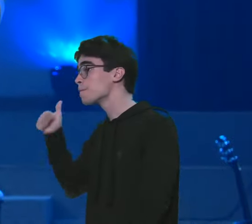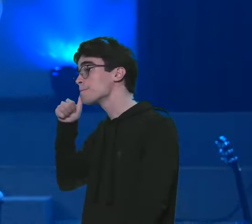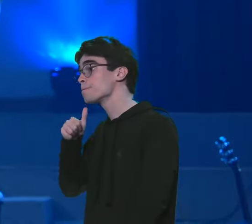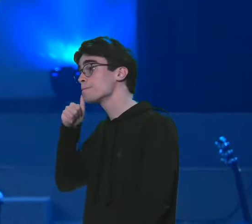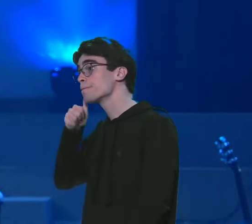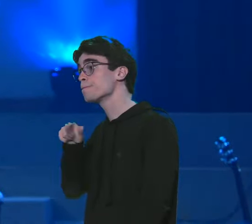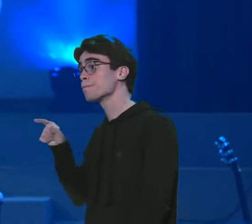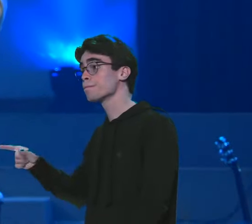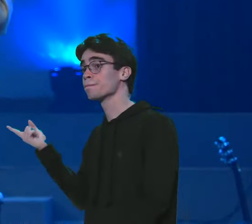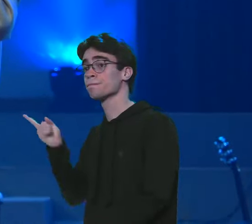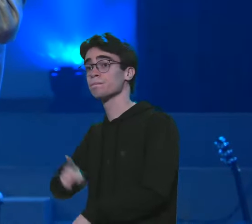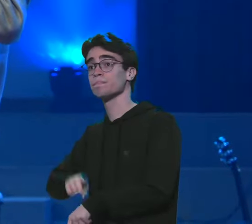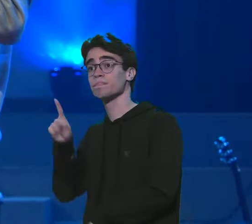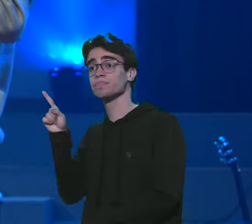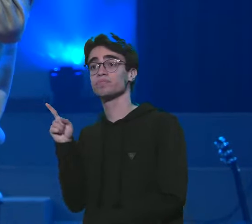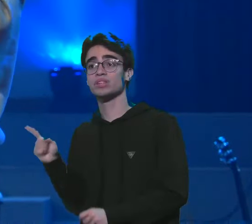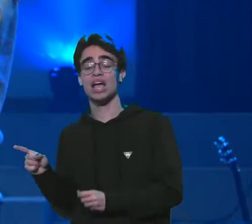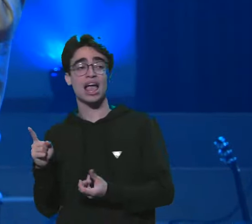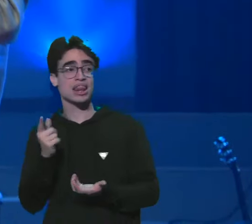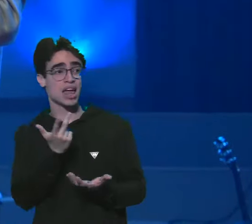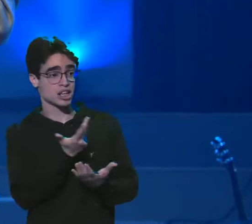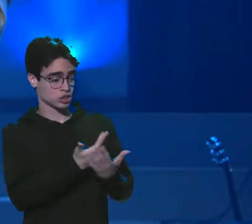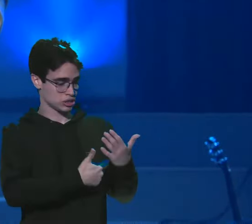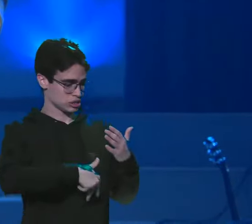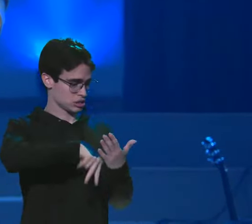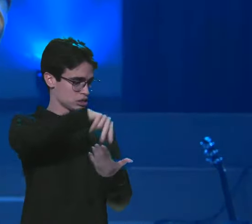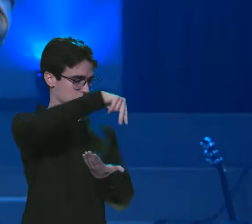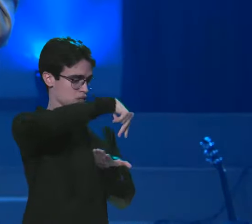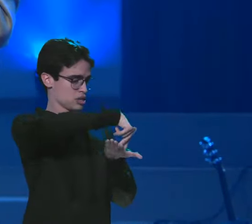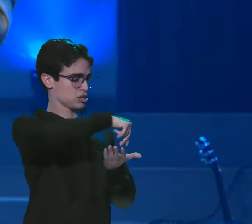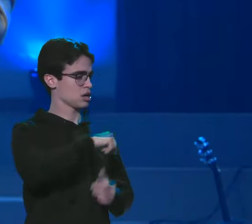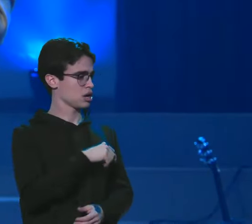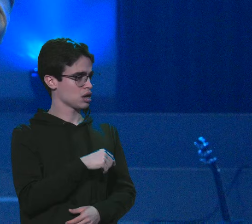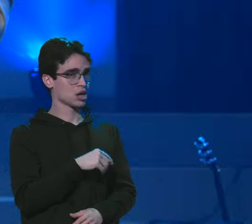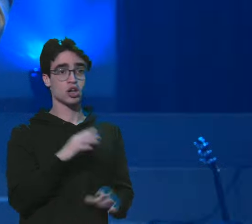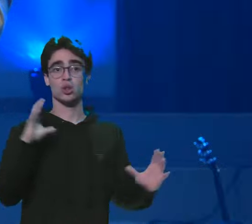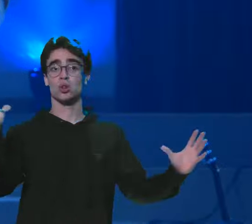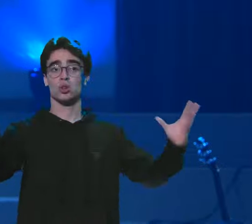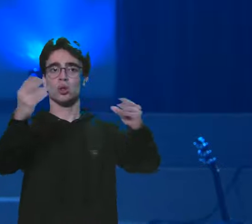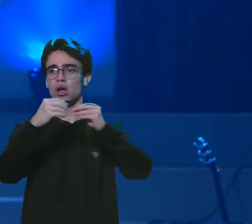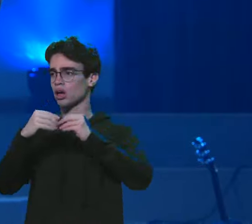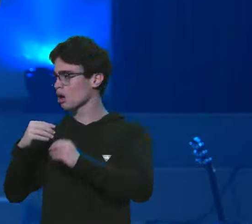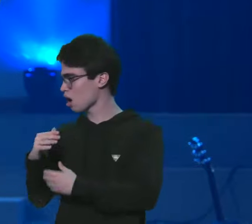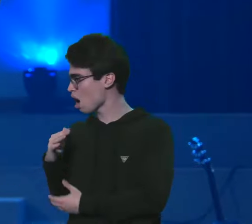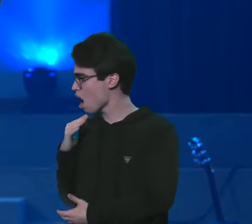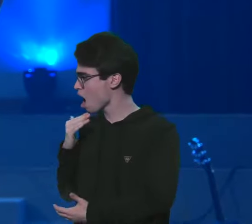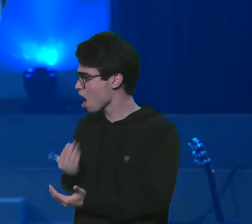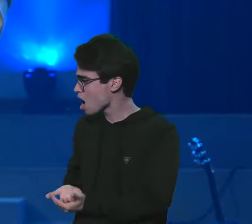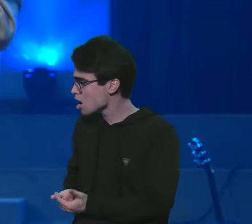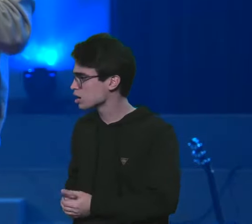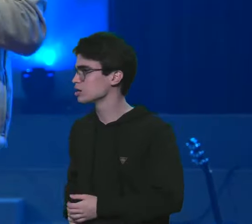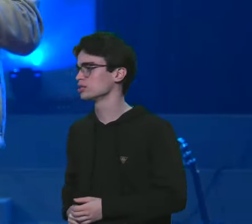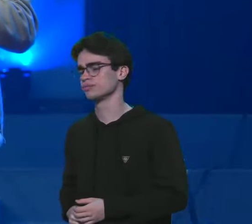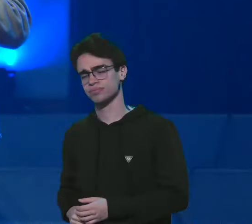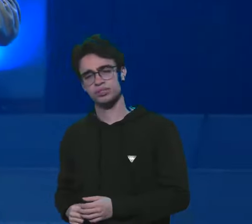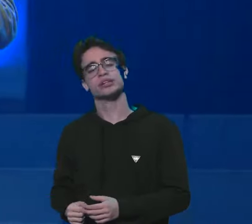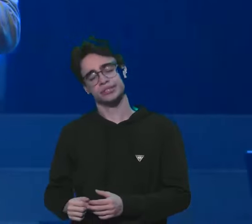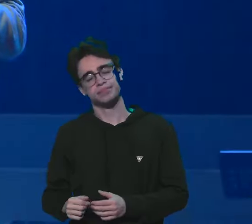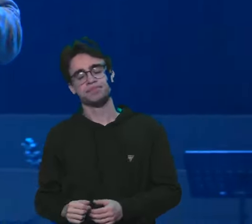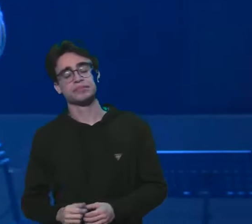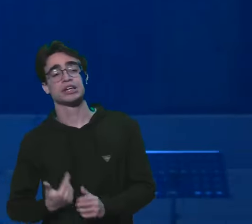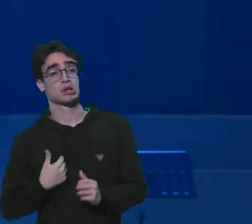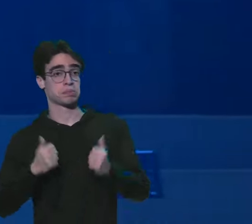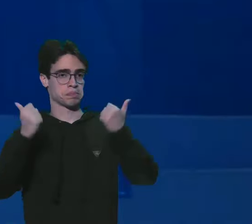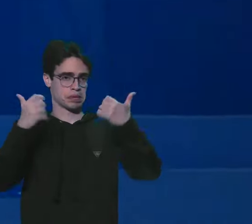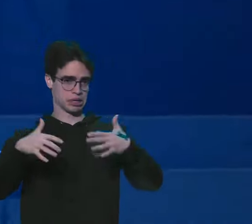menina ressuscita. E todos ficam admirados. Eu já disse isso, mas